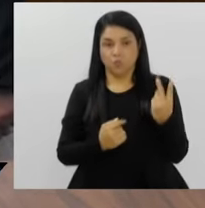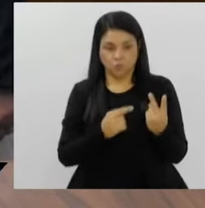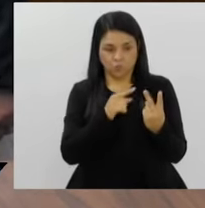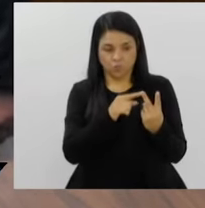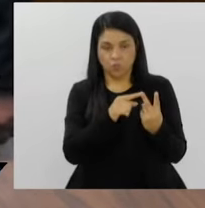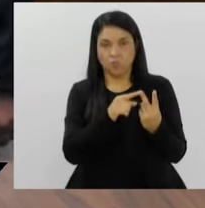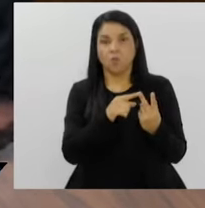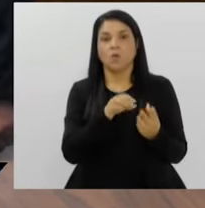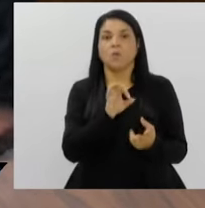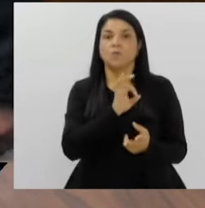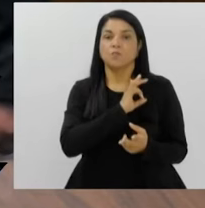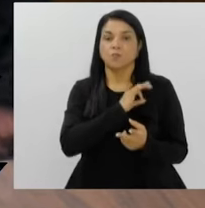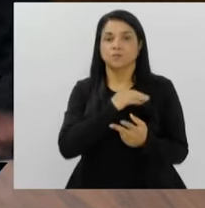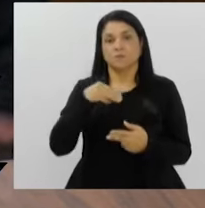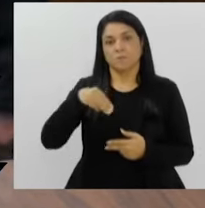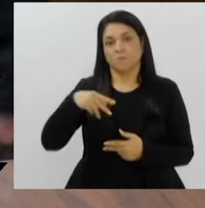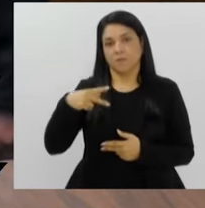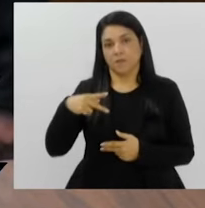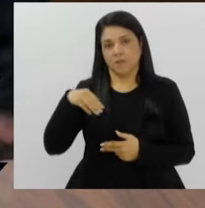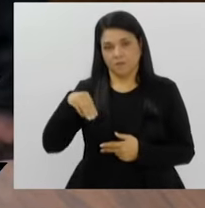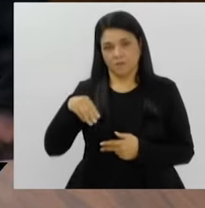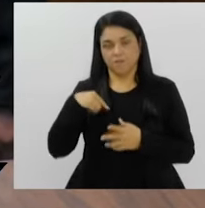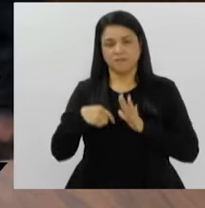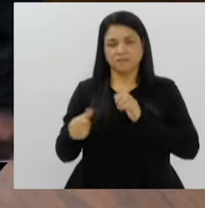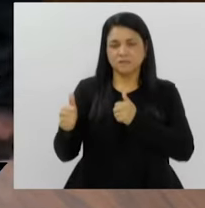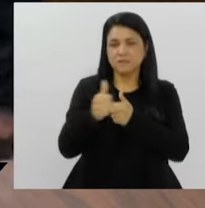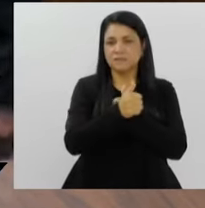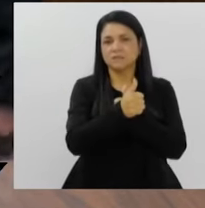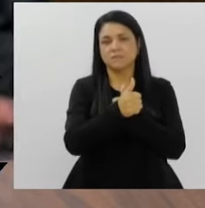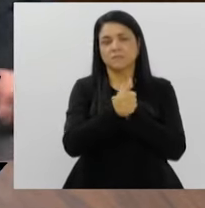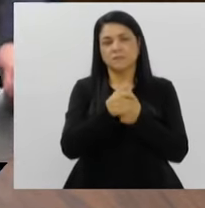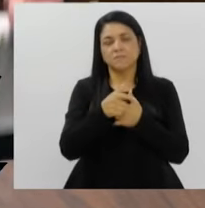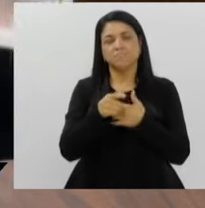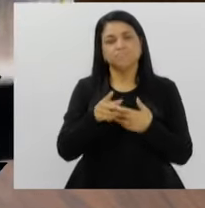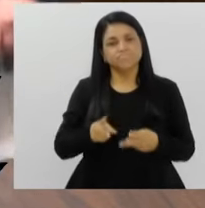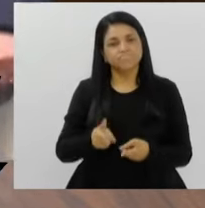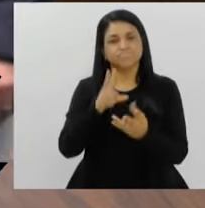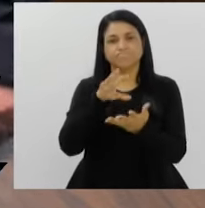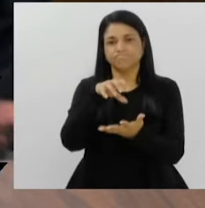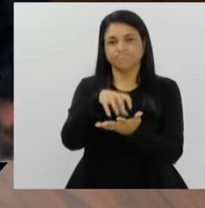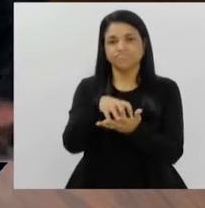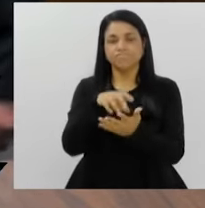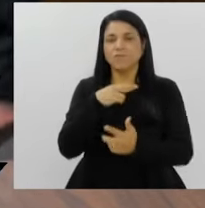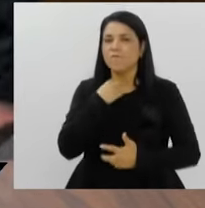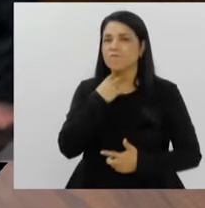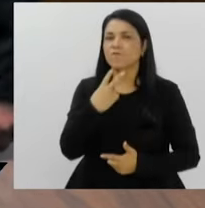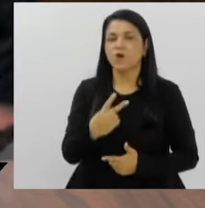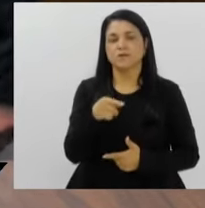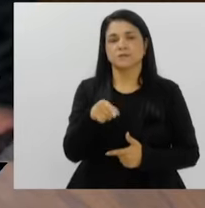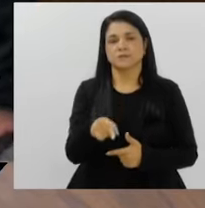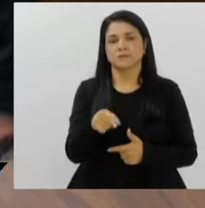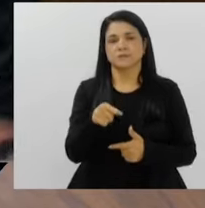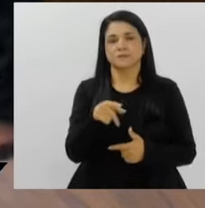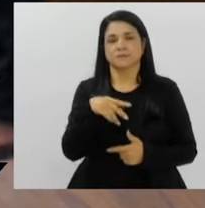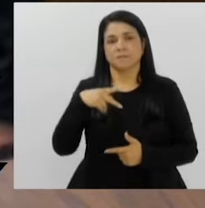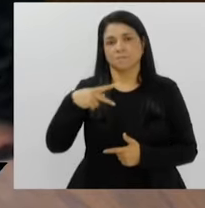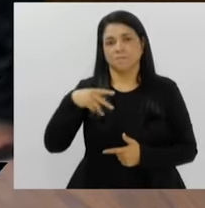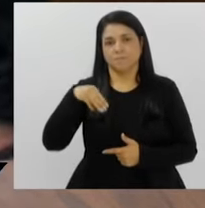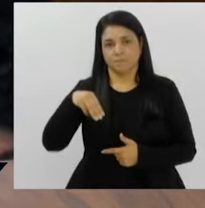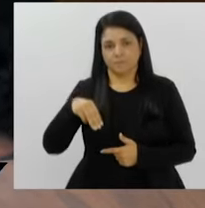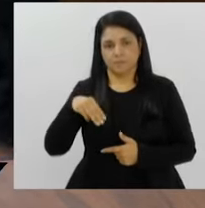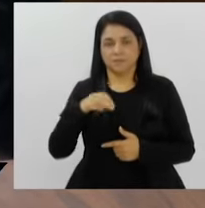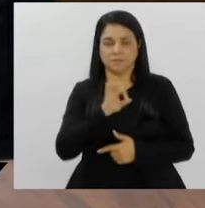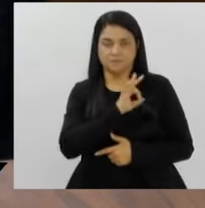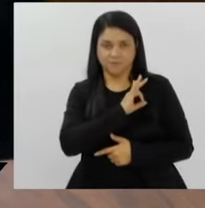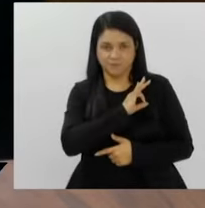no pelotão de frente para levar a voz daqueles que são oprimidos por esses terroristas. Muito